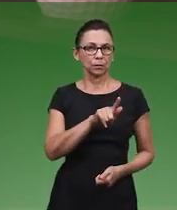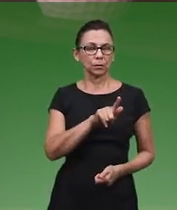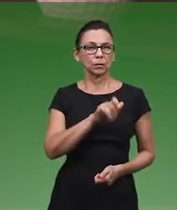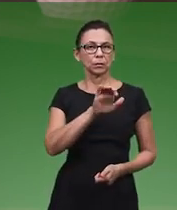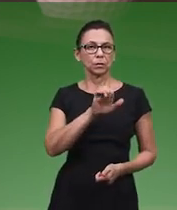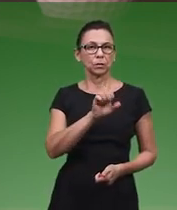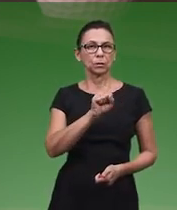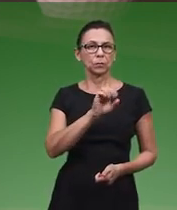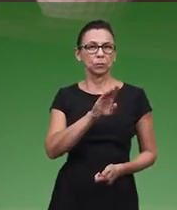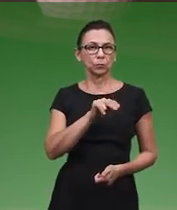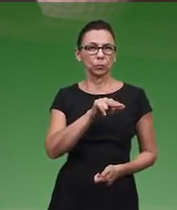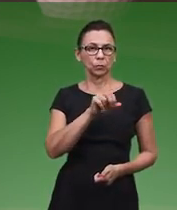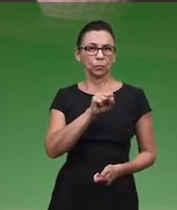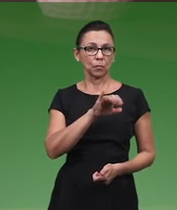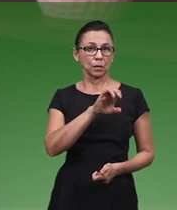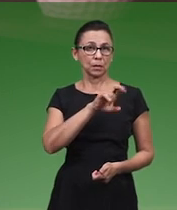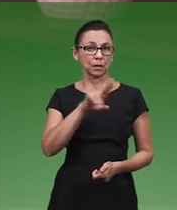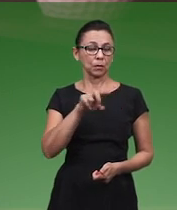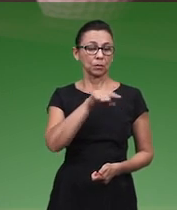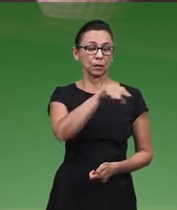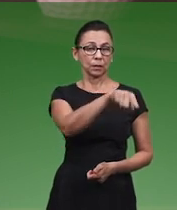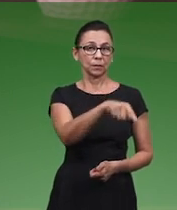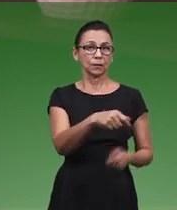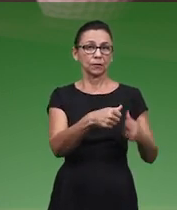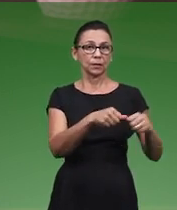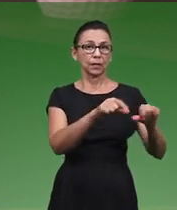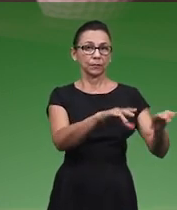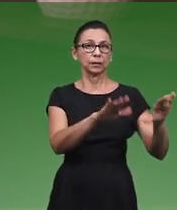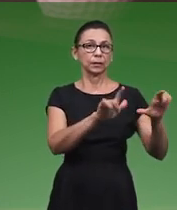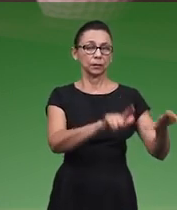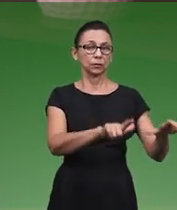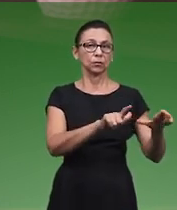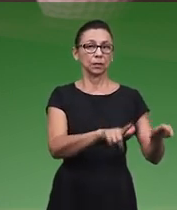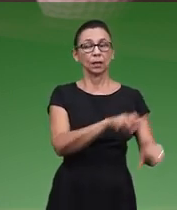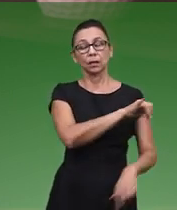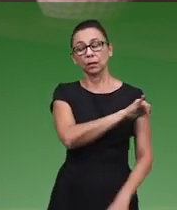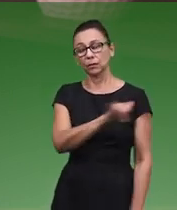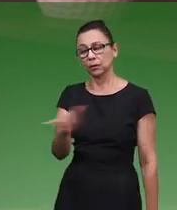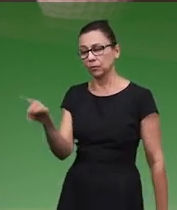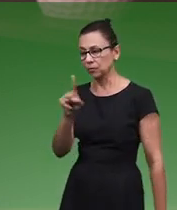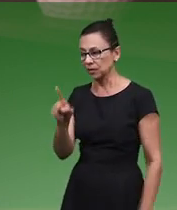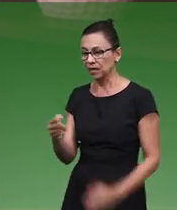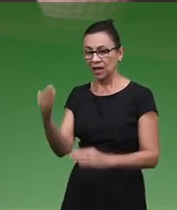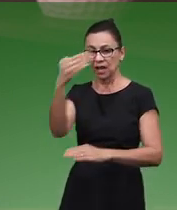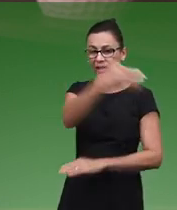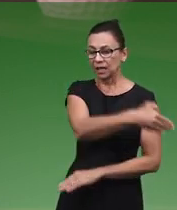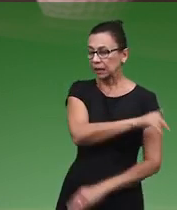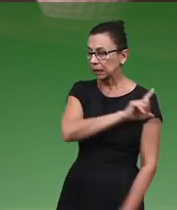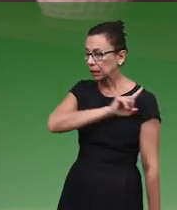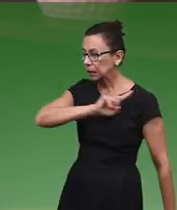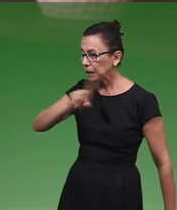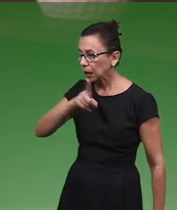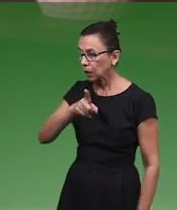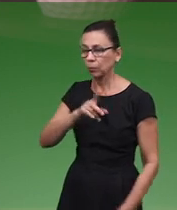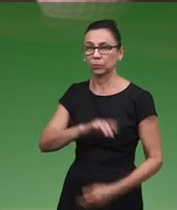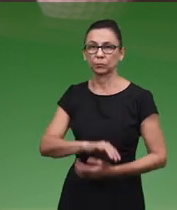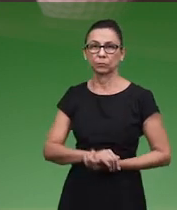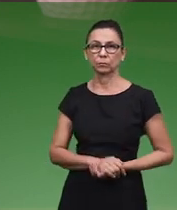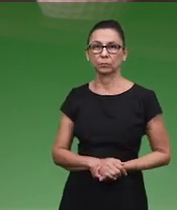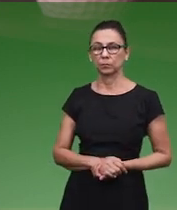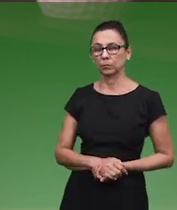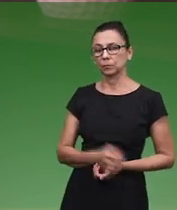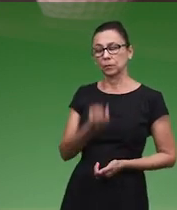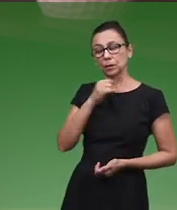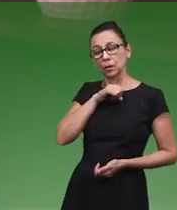habitavam naquela terra, e que falaram a Davi, dizendo: Não entrarás aqui, a menos